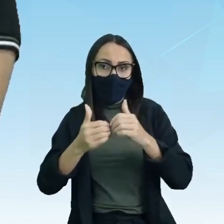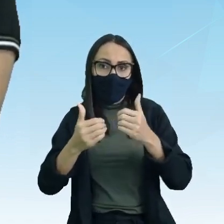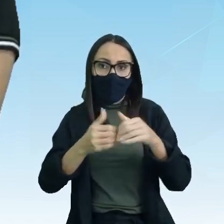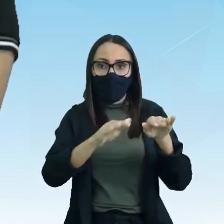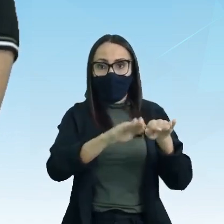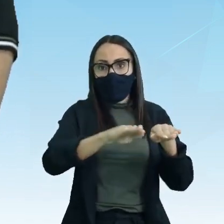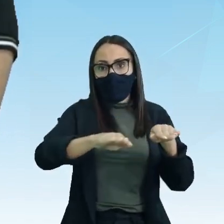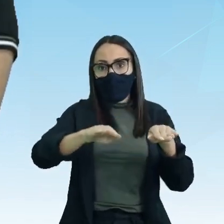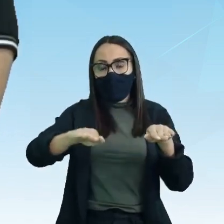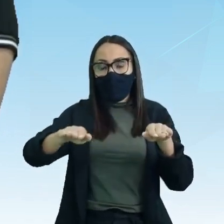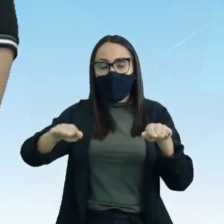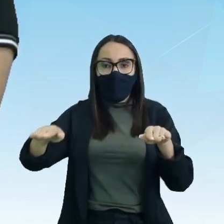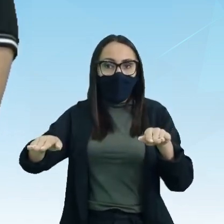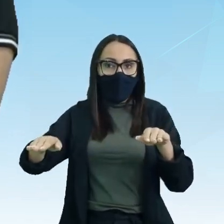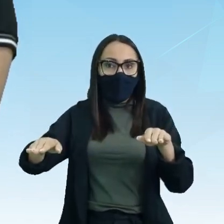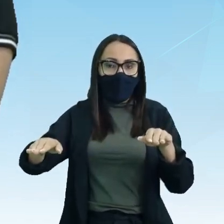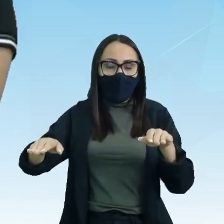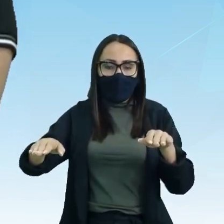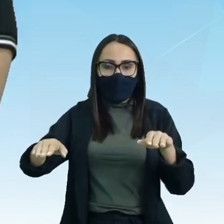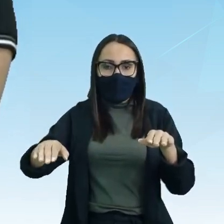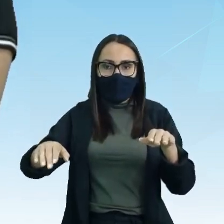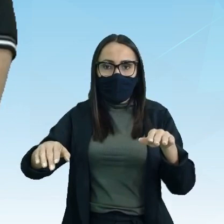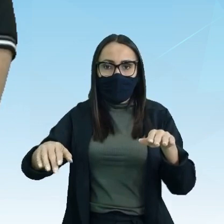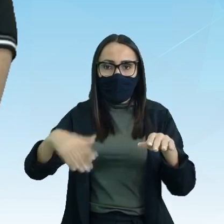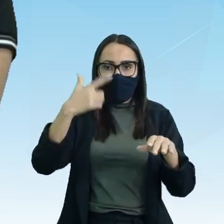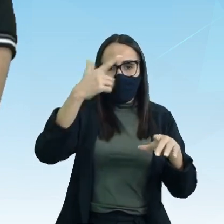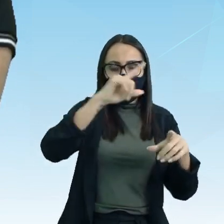está lá, como é que eu posso, em outro